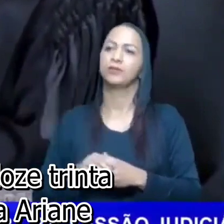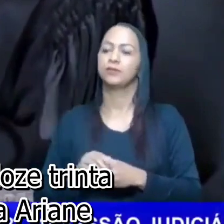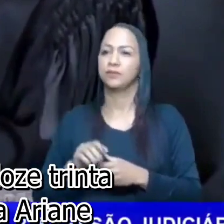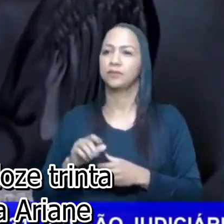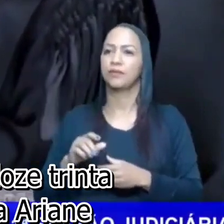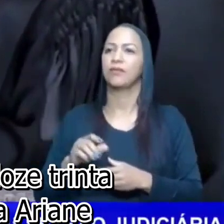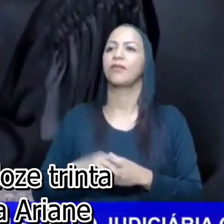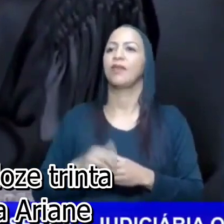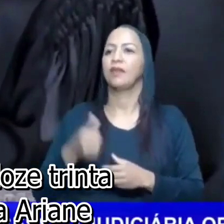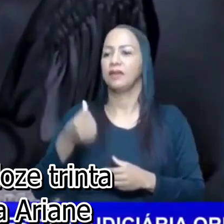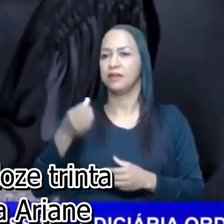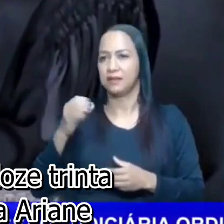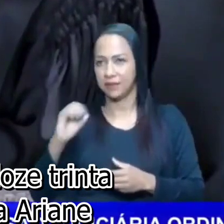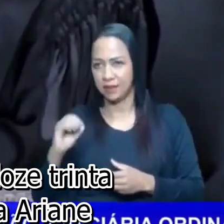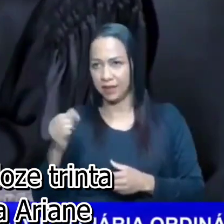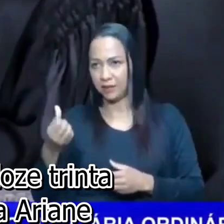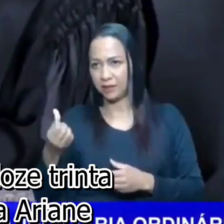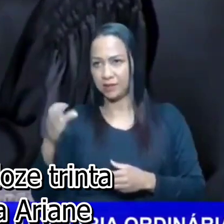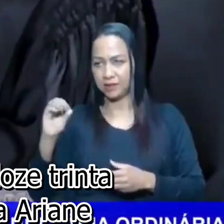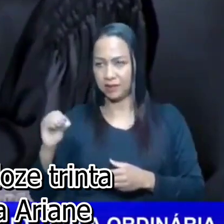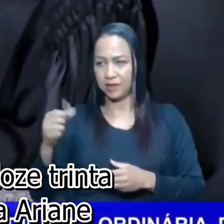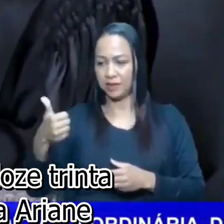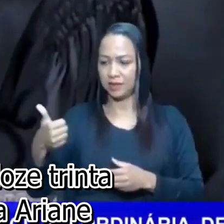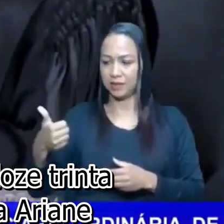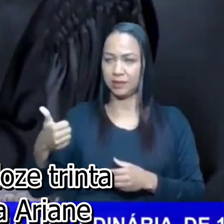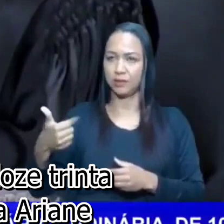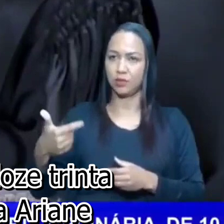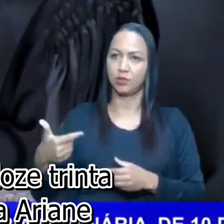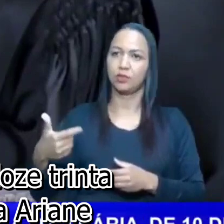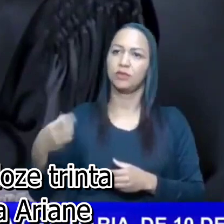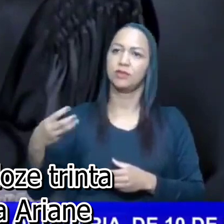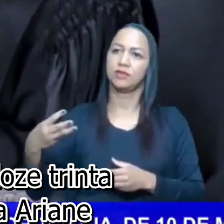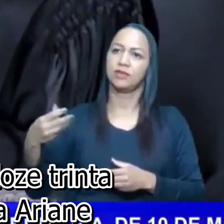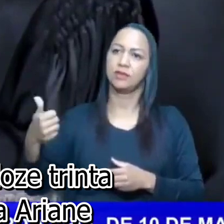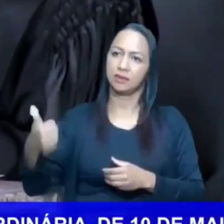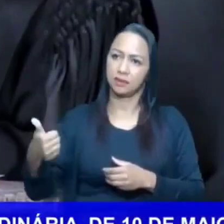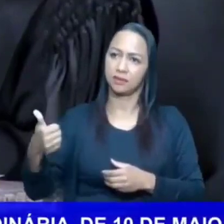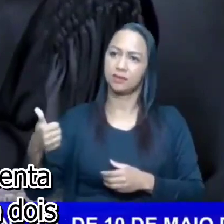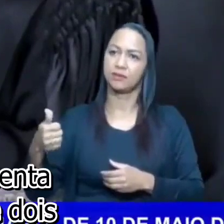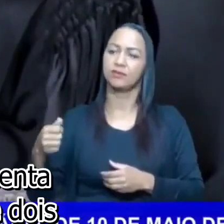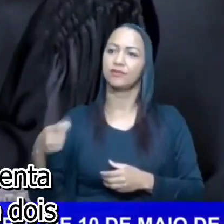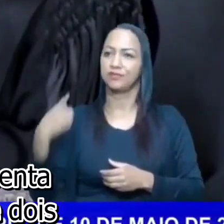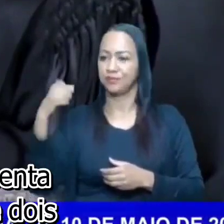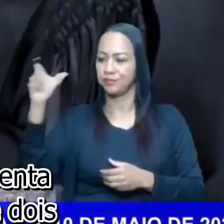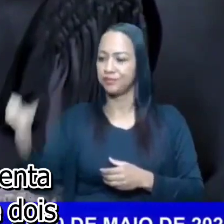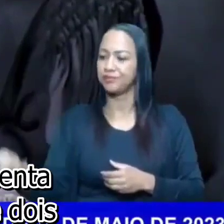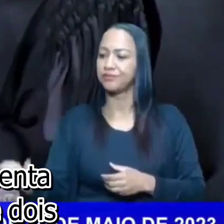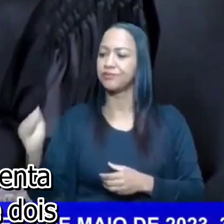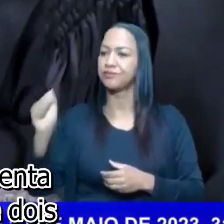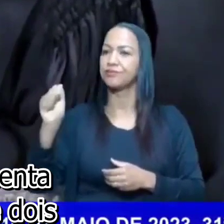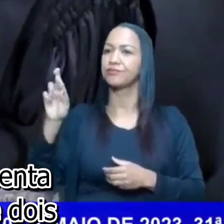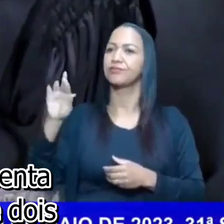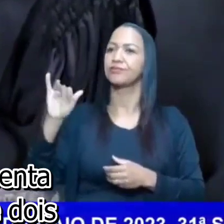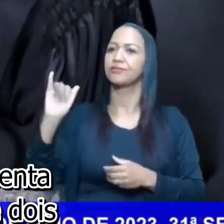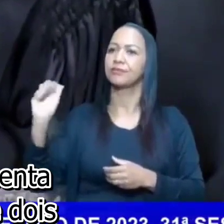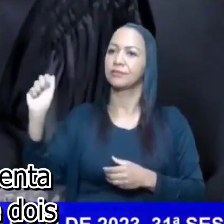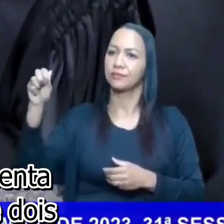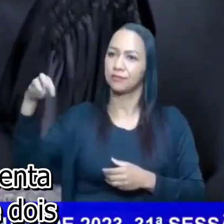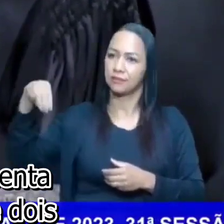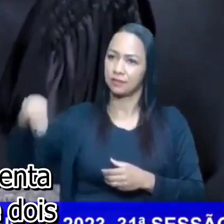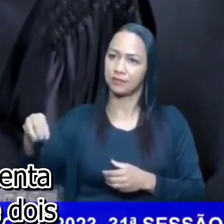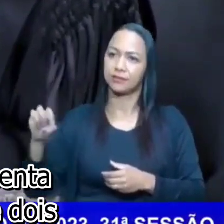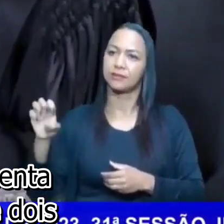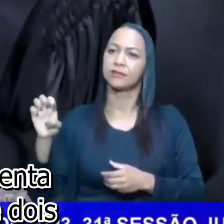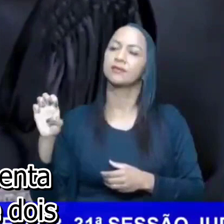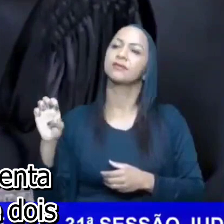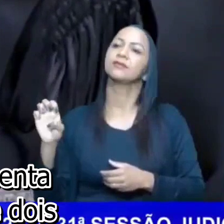prestação de contas número 060-1231 de 2022, interessada Ariane Prata de Alfaia. A prestação de